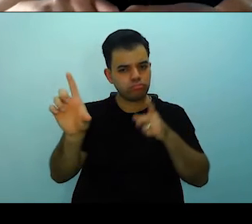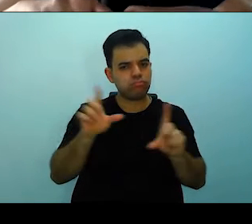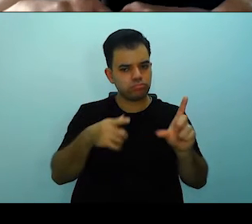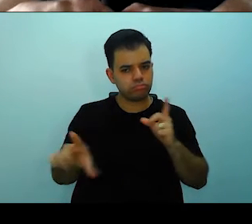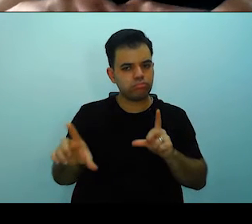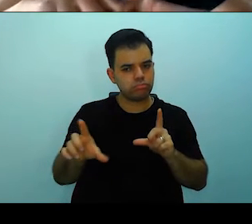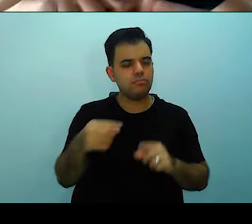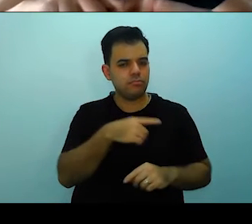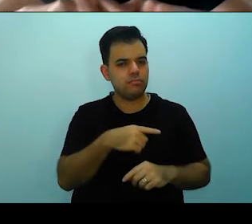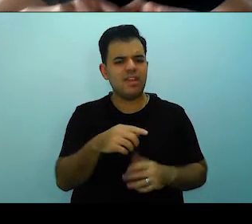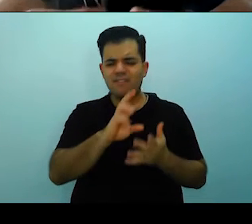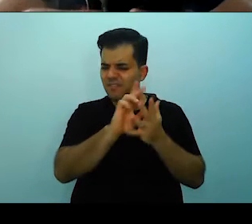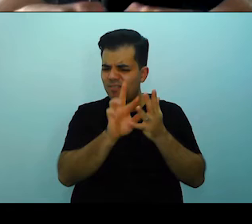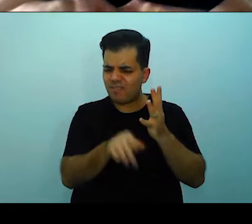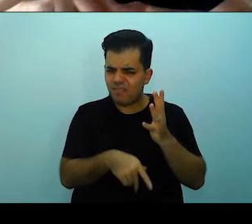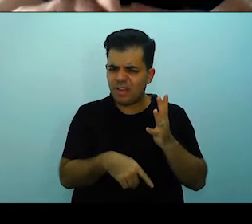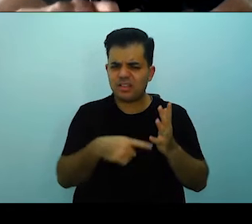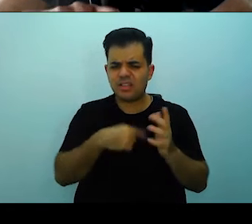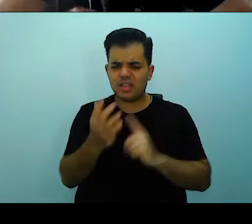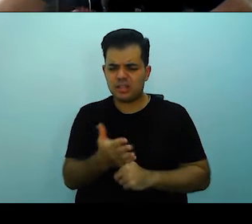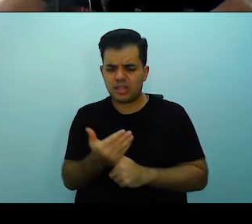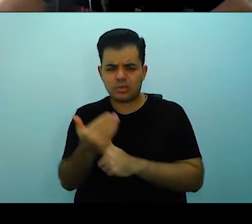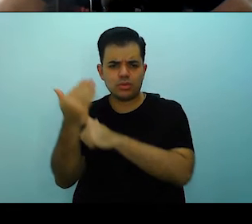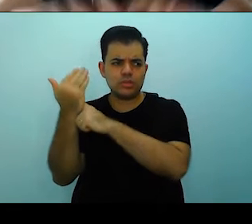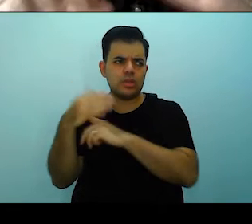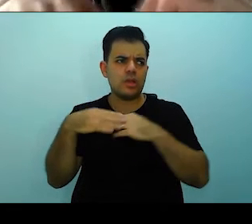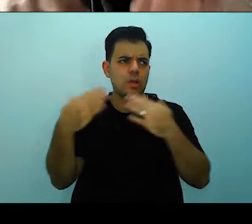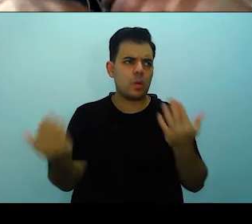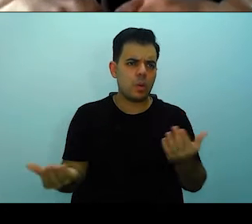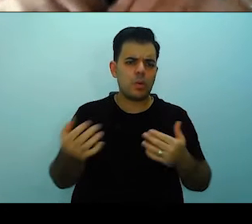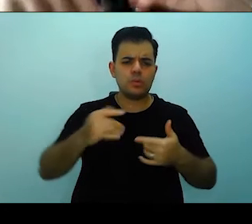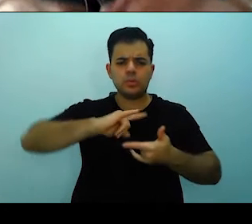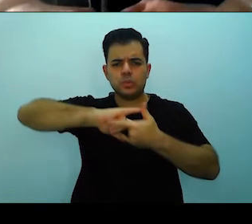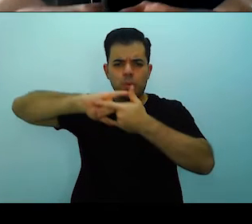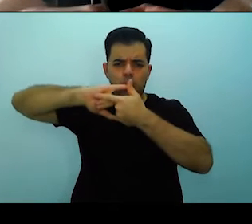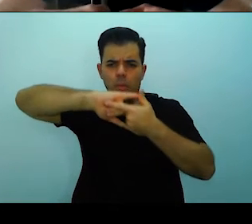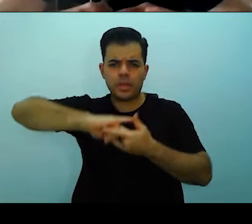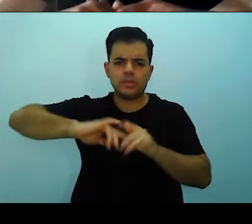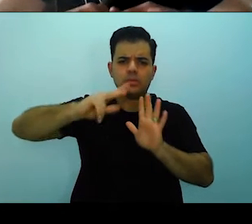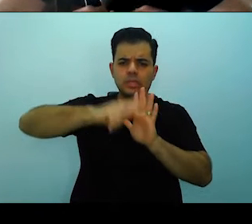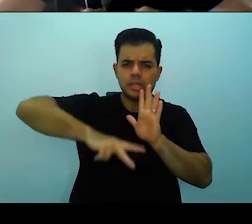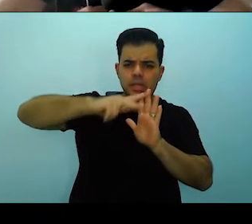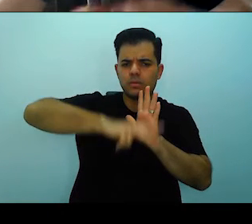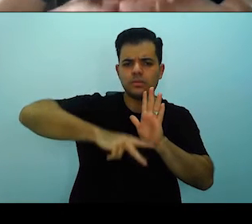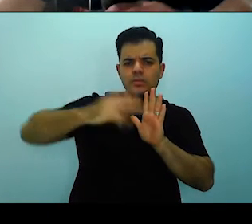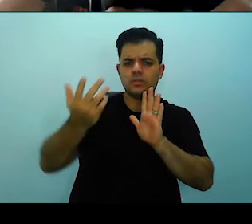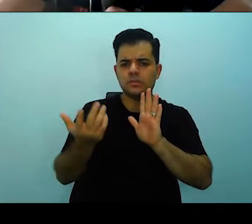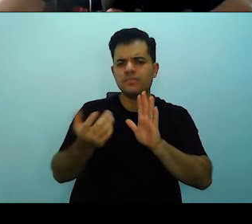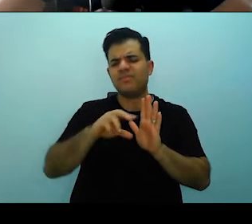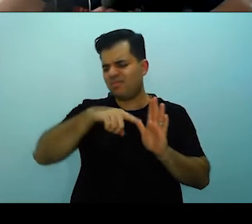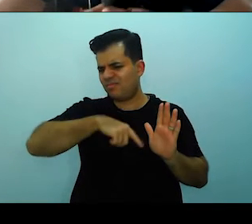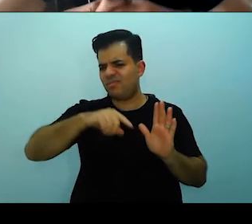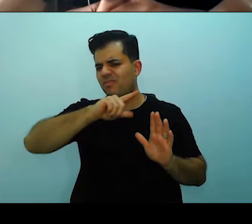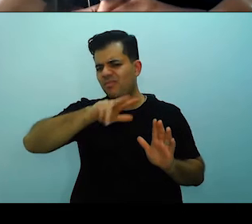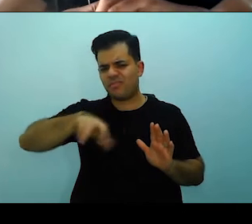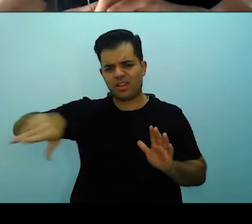de acordo com a nossa tecnologia assistiva, de acordo com o nosso sistema operacional, se é Windows, Linux e Mac, e variam também de acordo com a aplicação que a